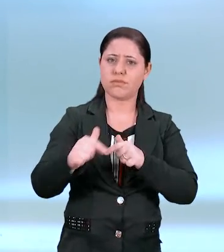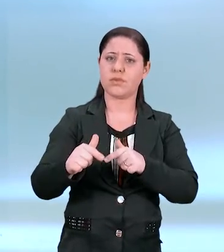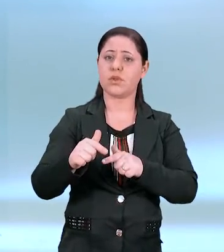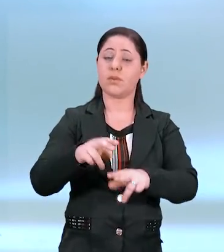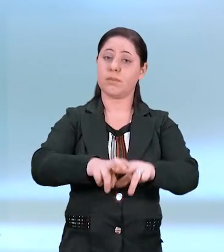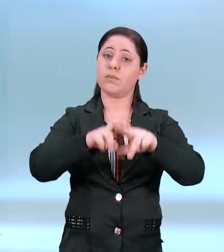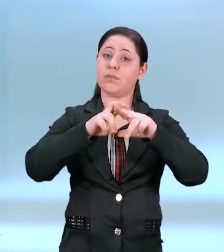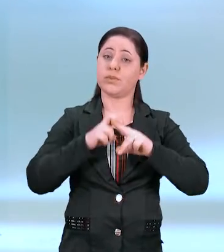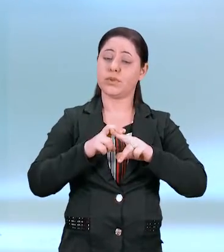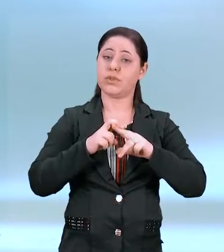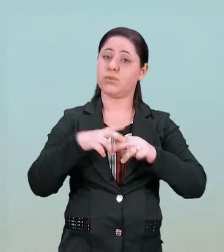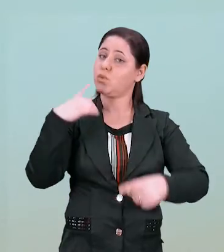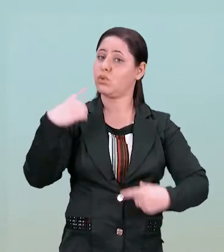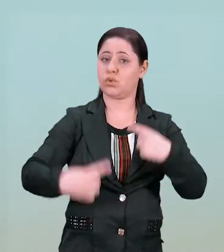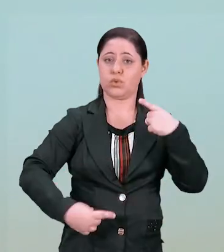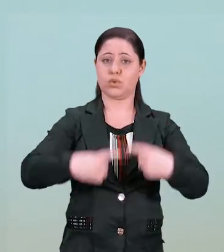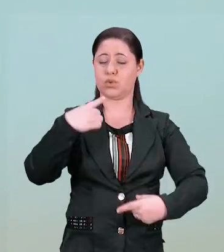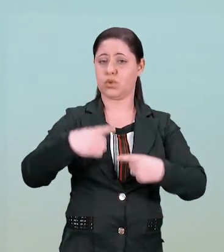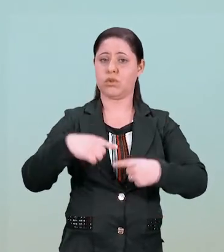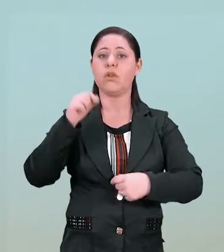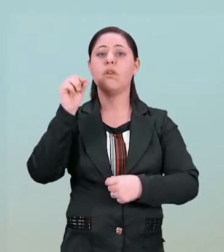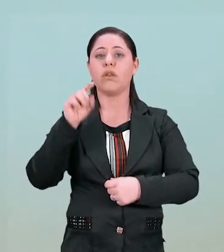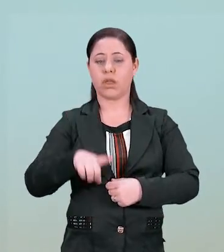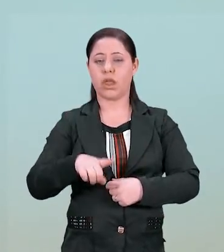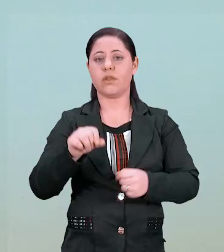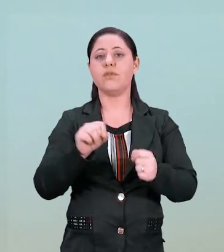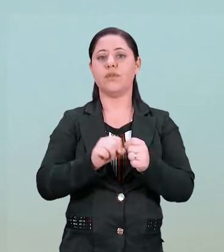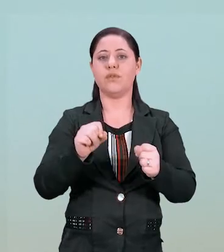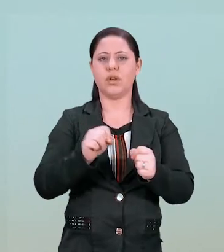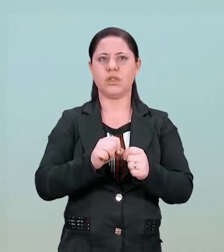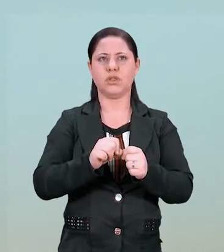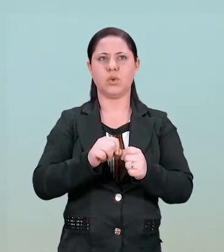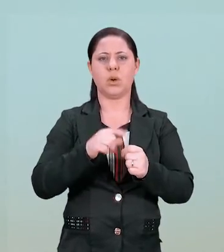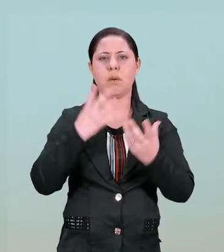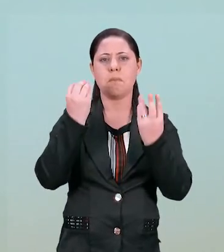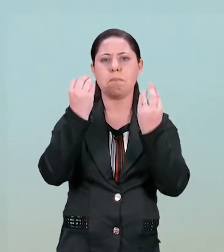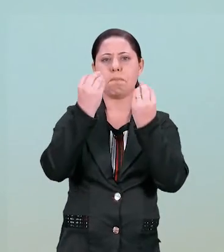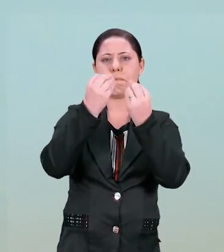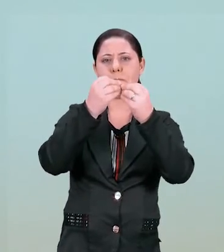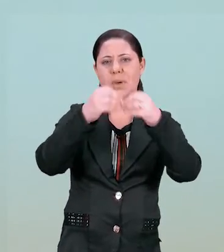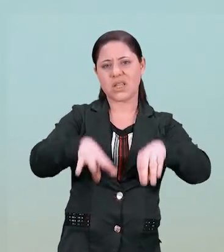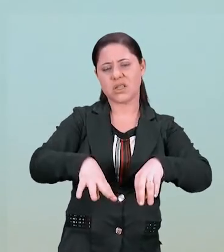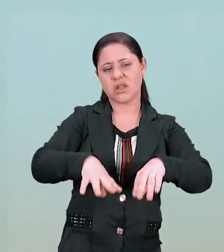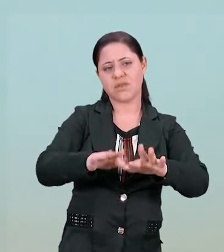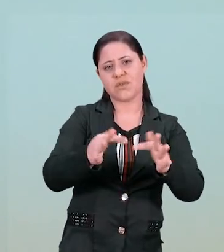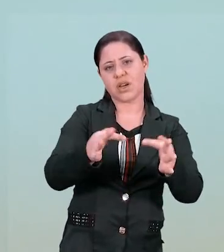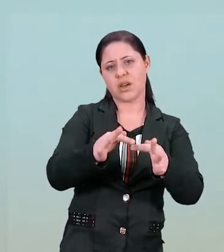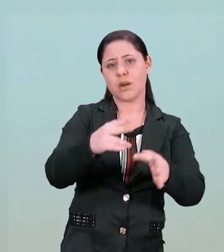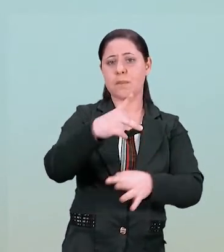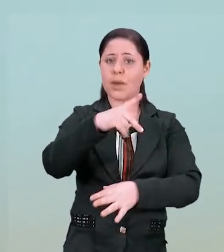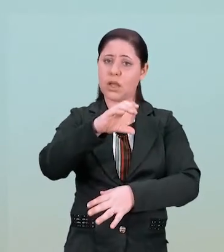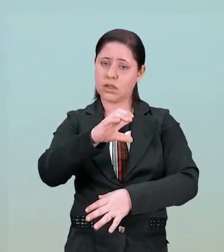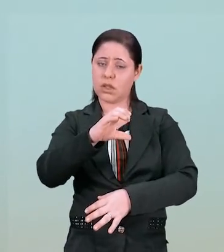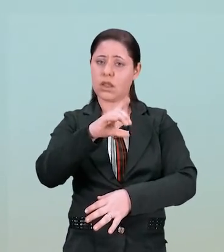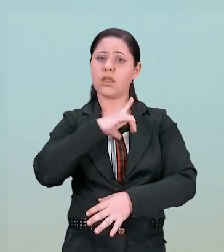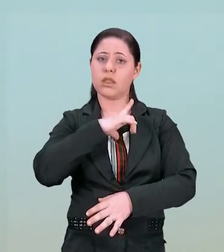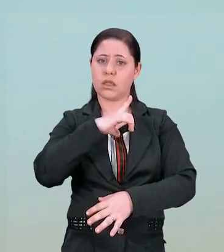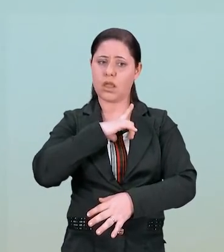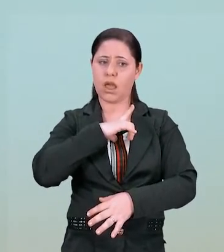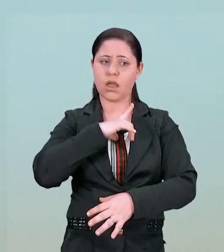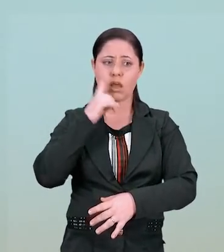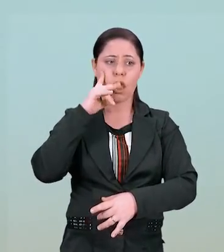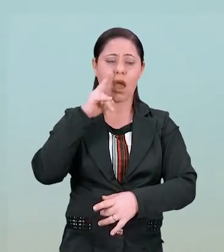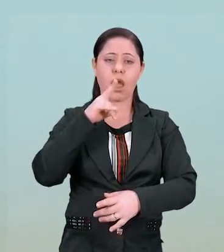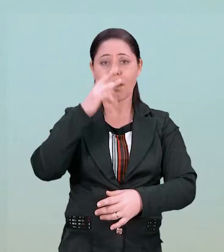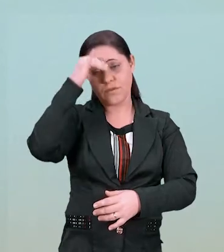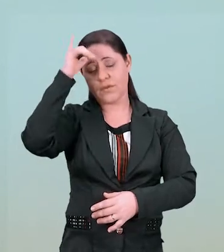se discute que isso tem causado um impacto nos trabalhos que a Polícia Civil tem por força constitucional, que é combater o furto, o